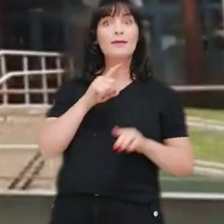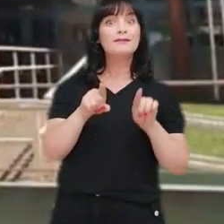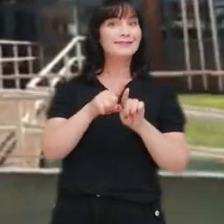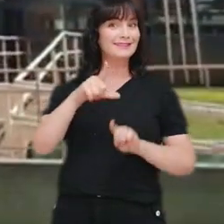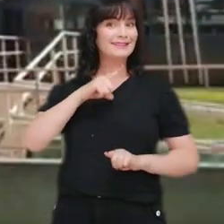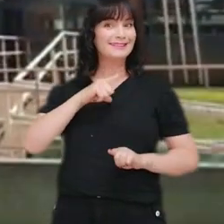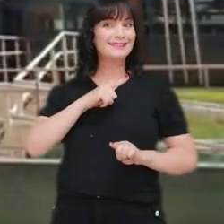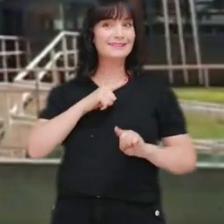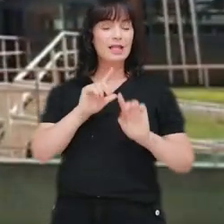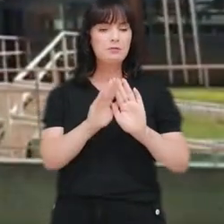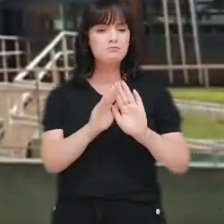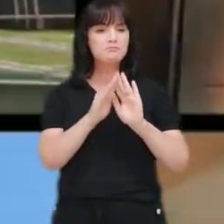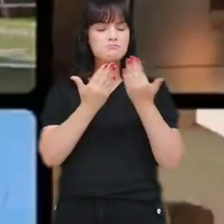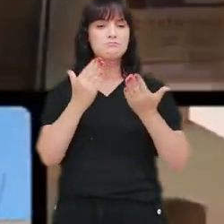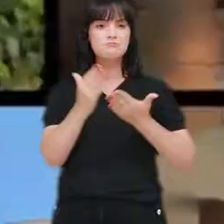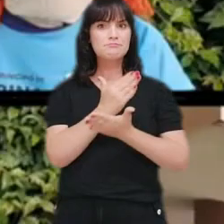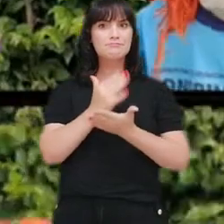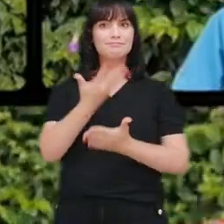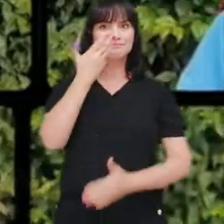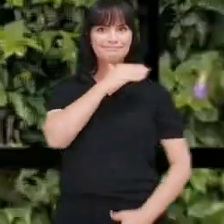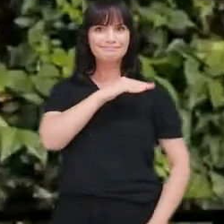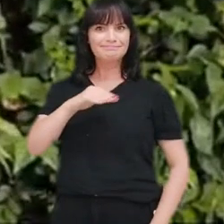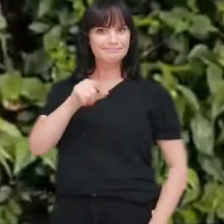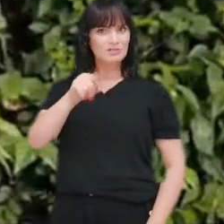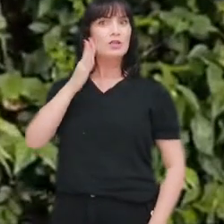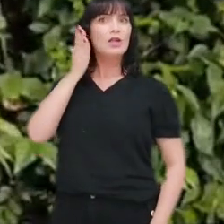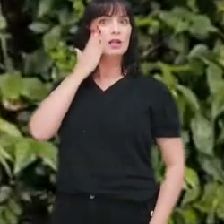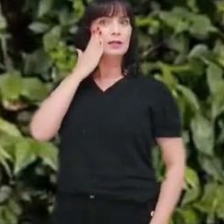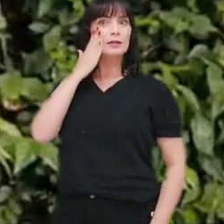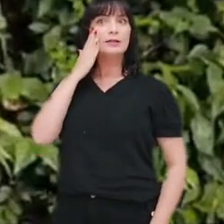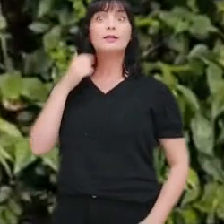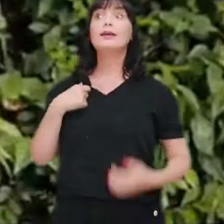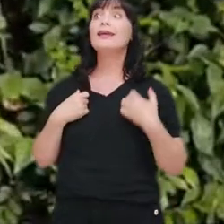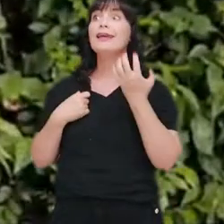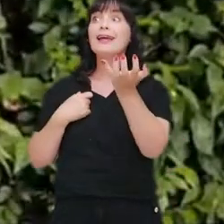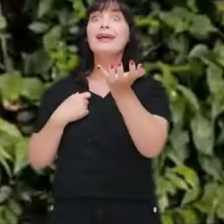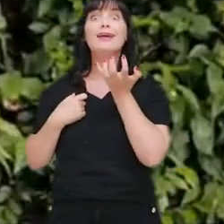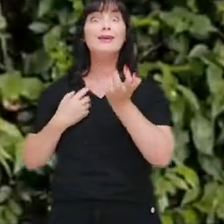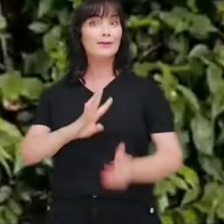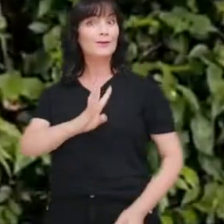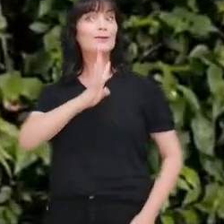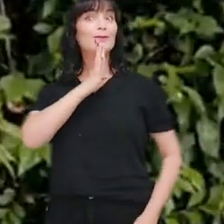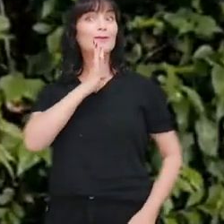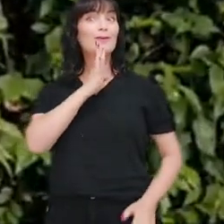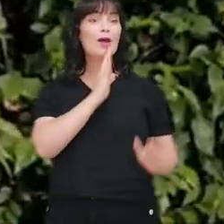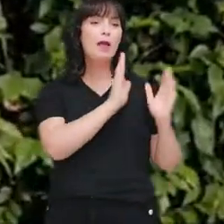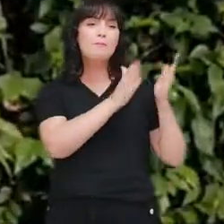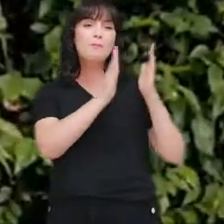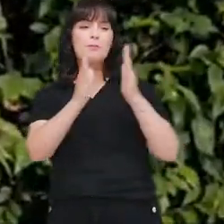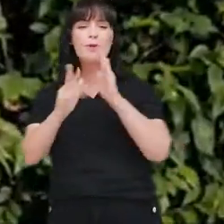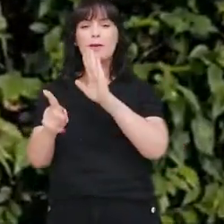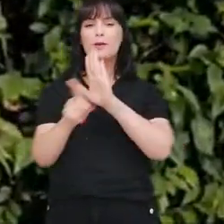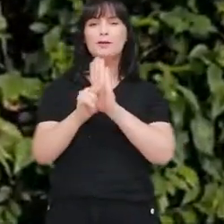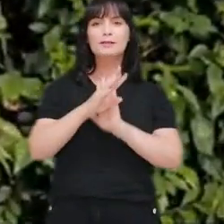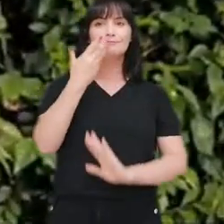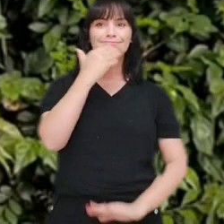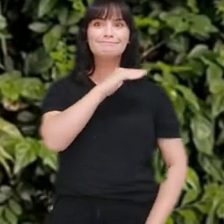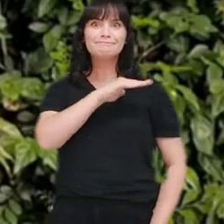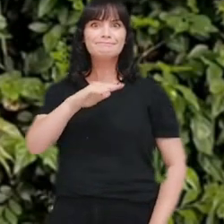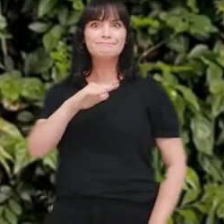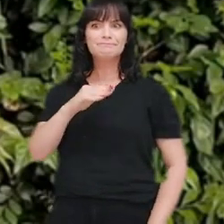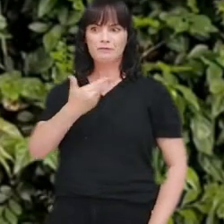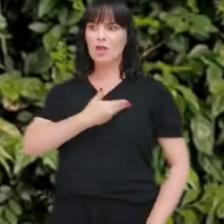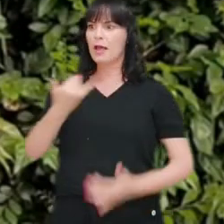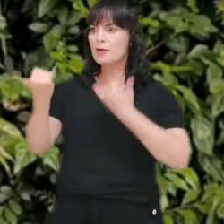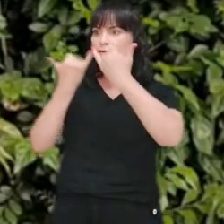biblioteca infantil, você sabia? Eu quero conhecer essa biblioteca infantil. Meus amigos falam que lá